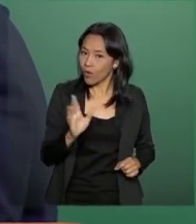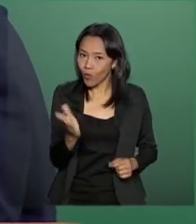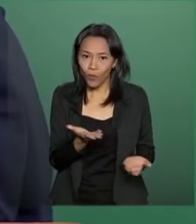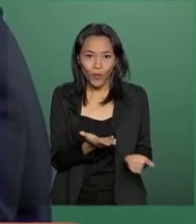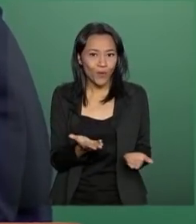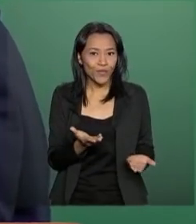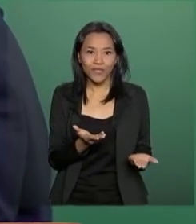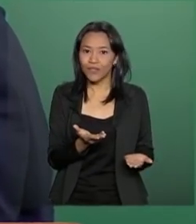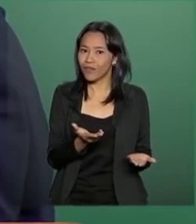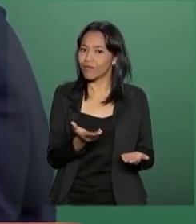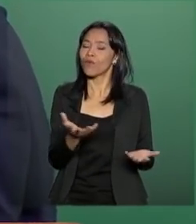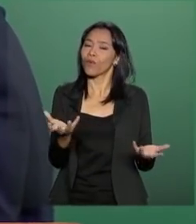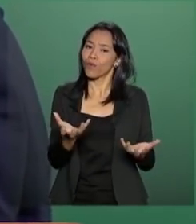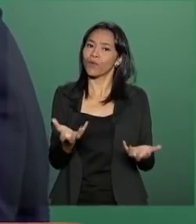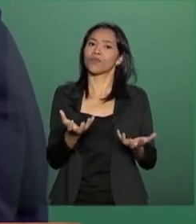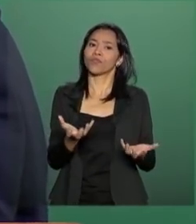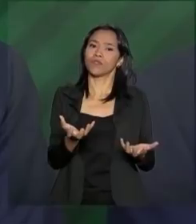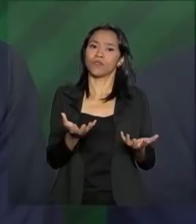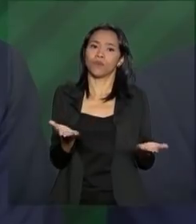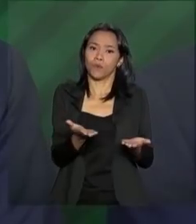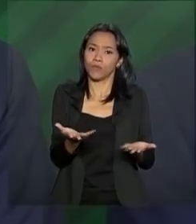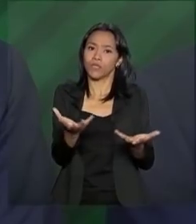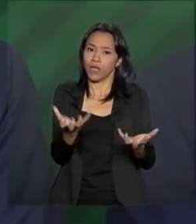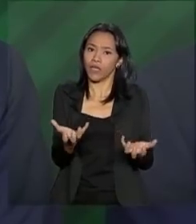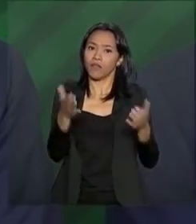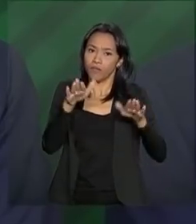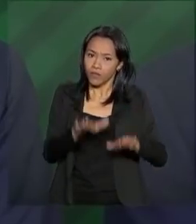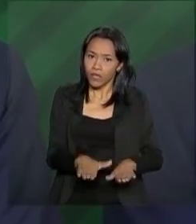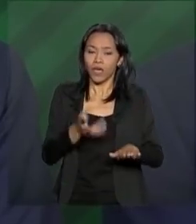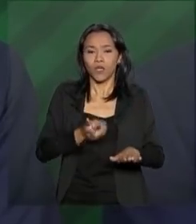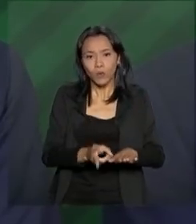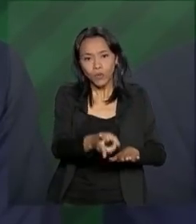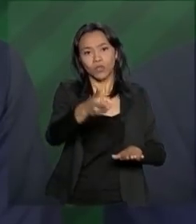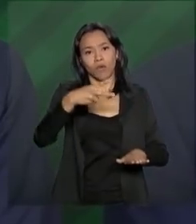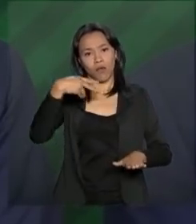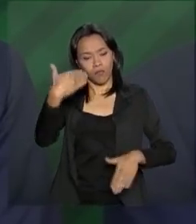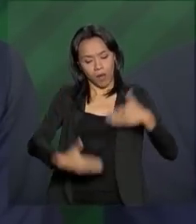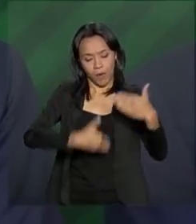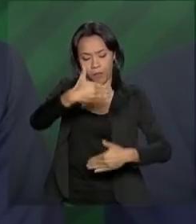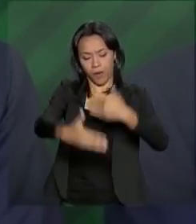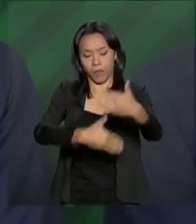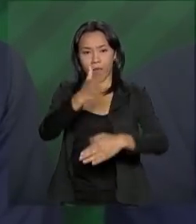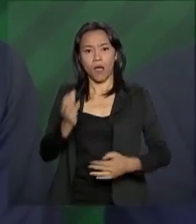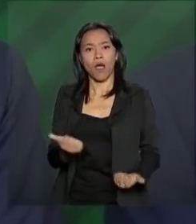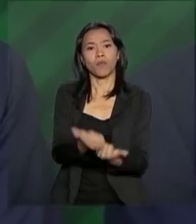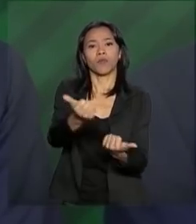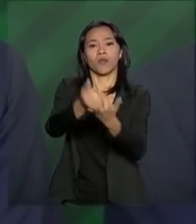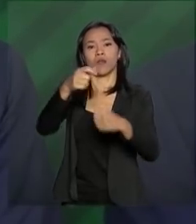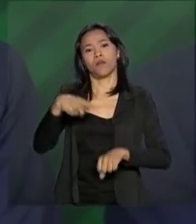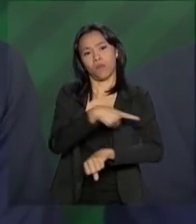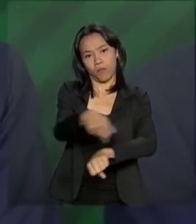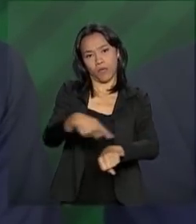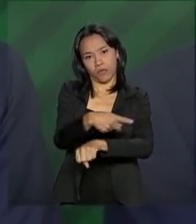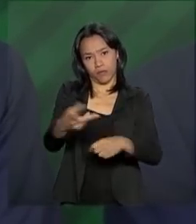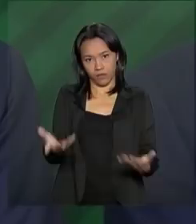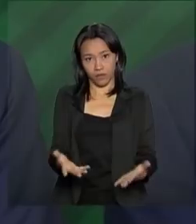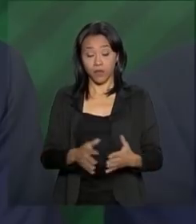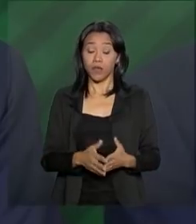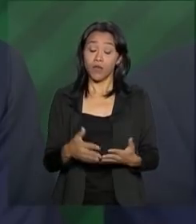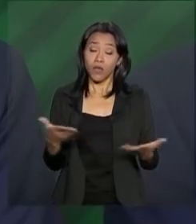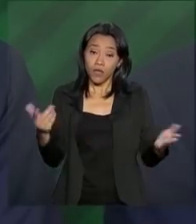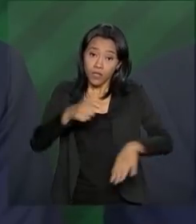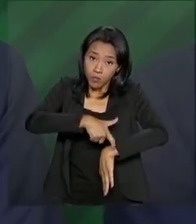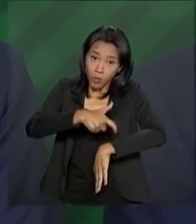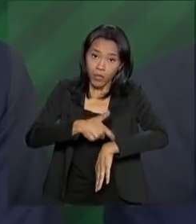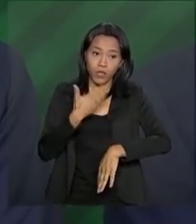com o seu convite, construir uma grande nação chamada Brasil. E eu, neste momento, peço que todos